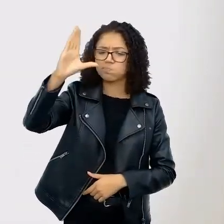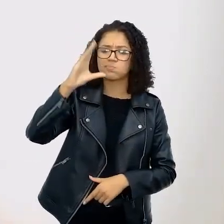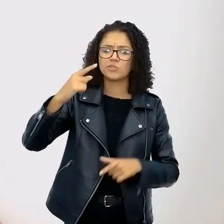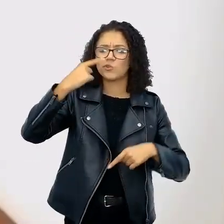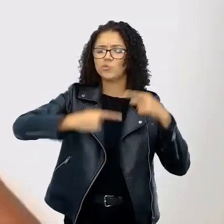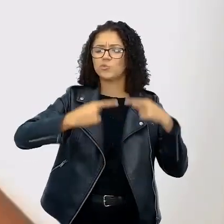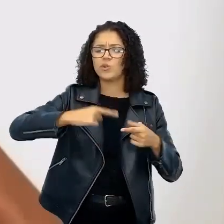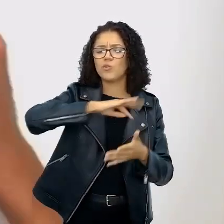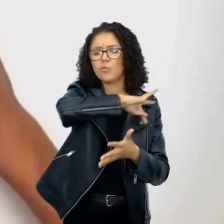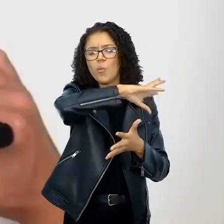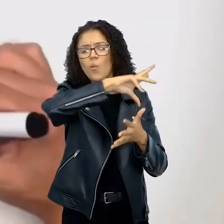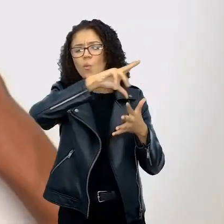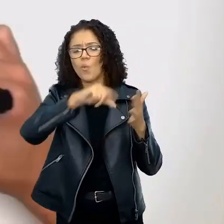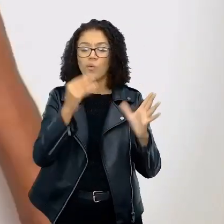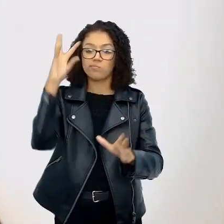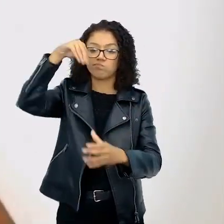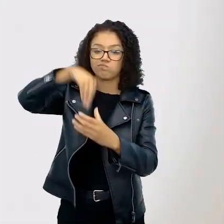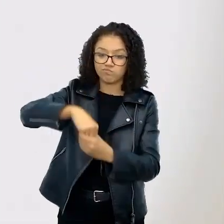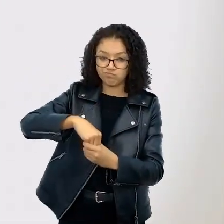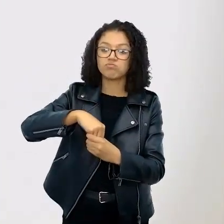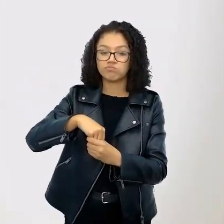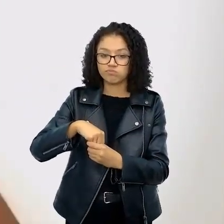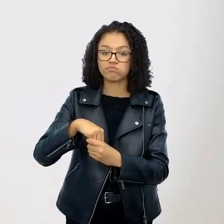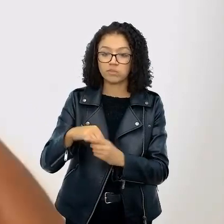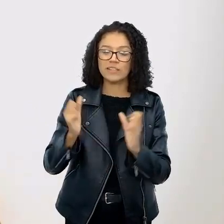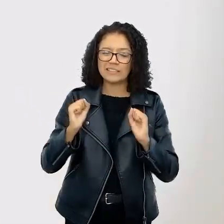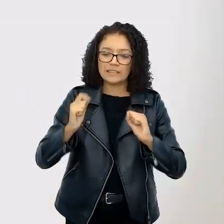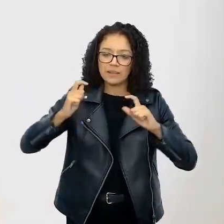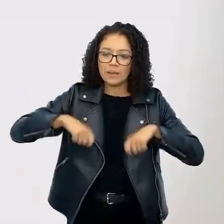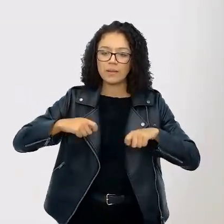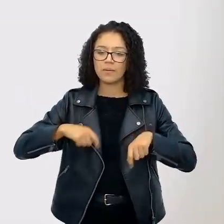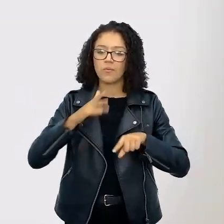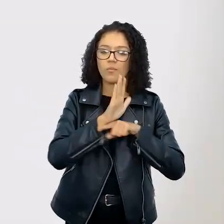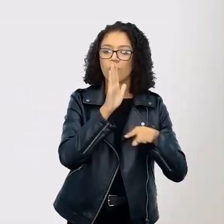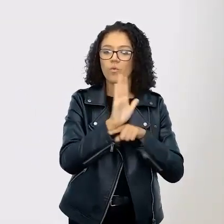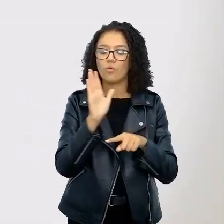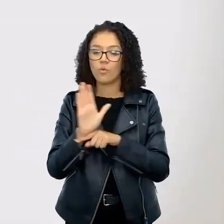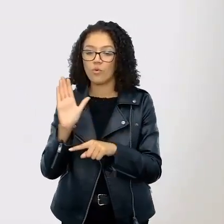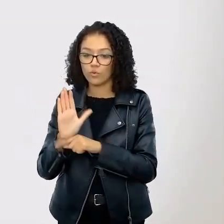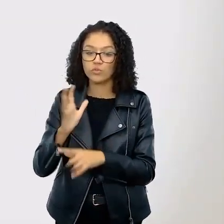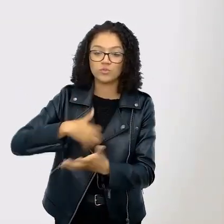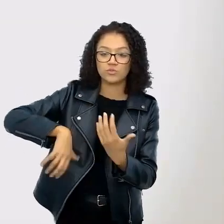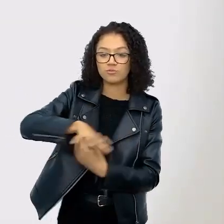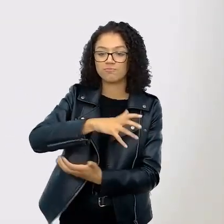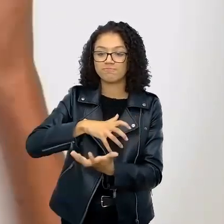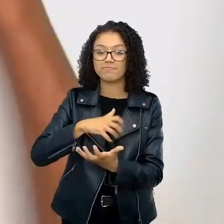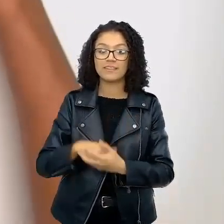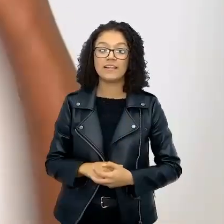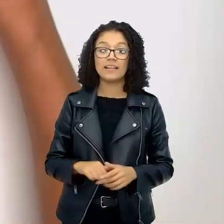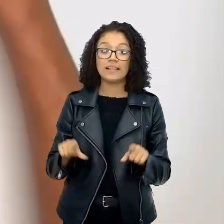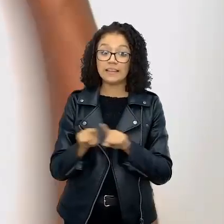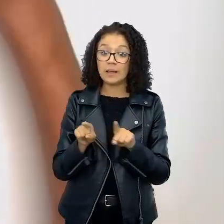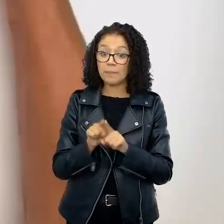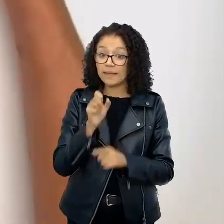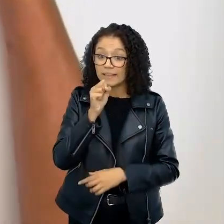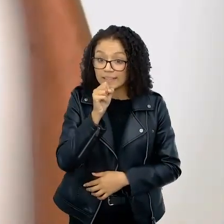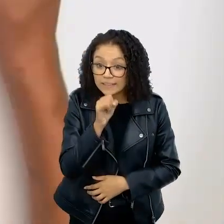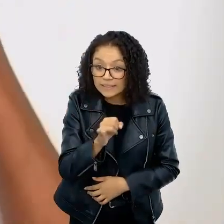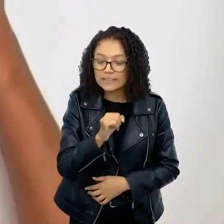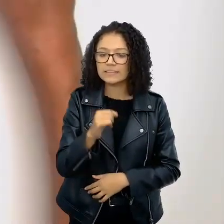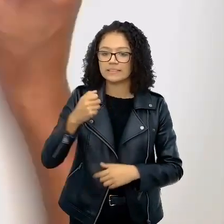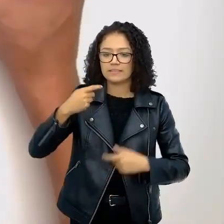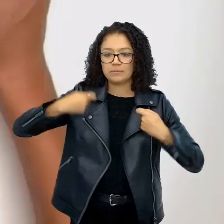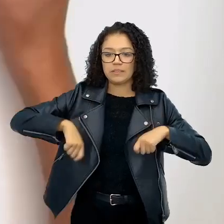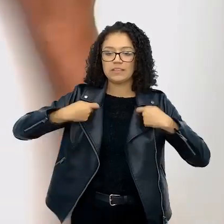políticas públicas e diversos agentes para promover os direitos da criança e do adolescente em uma rede interna. Quando necessário, e também por meio